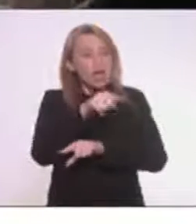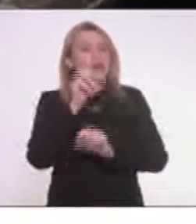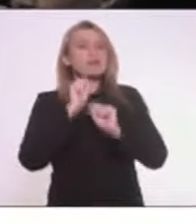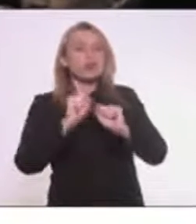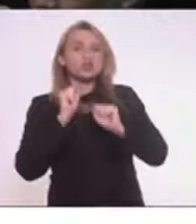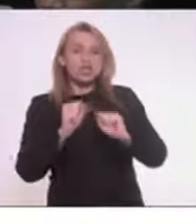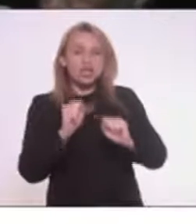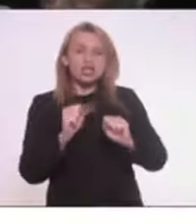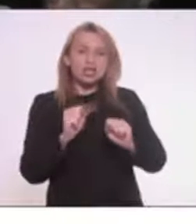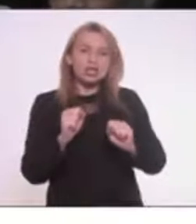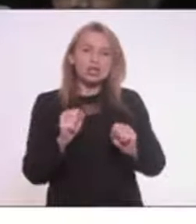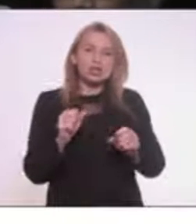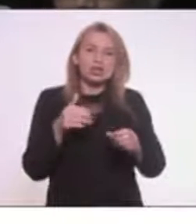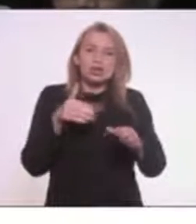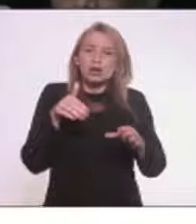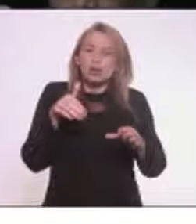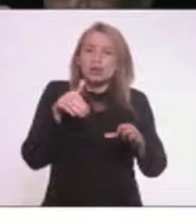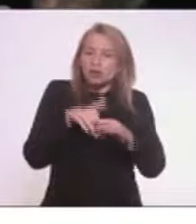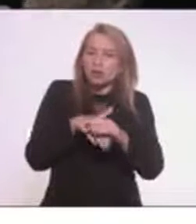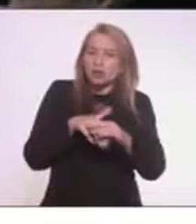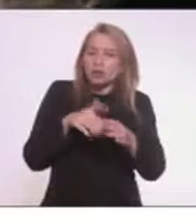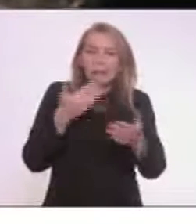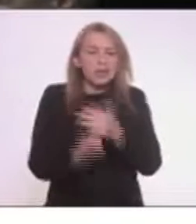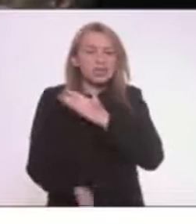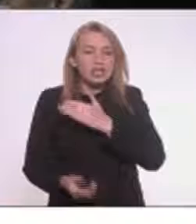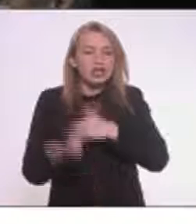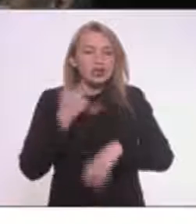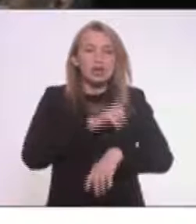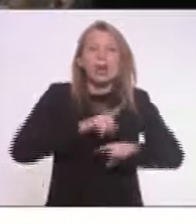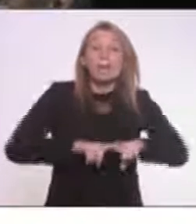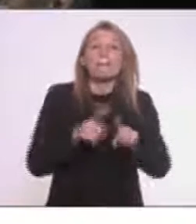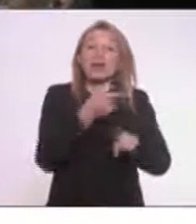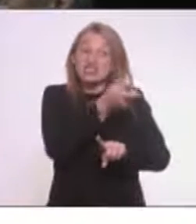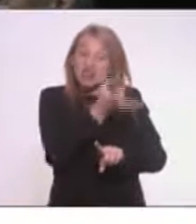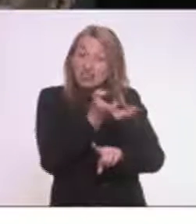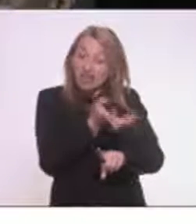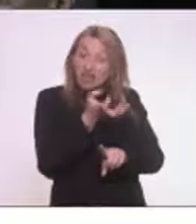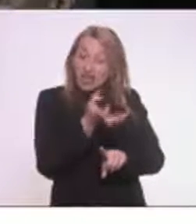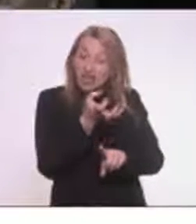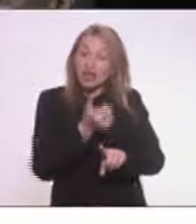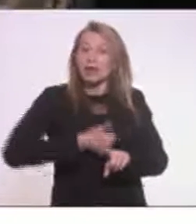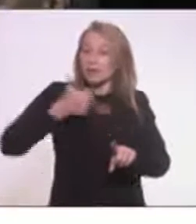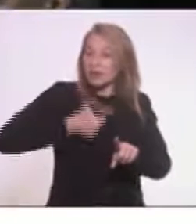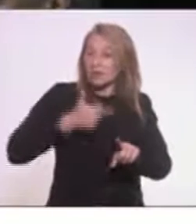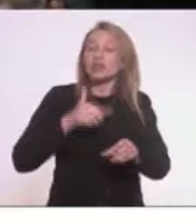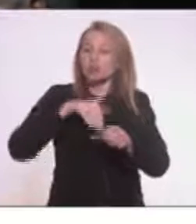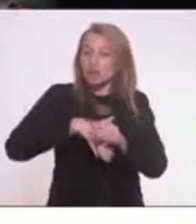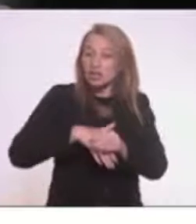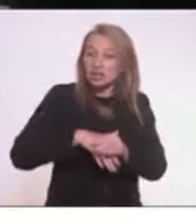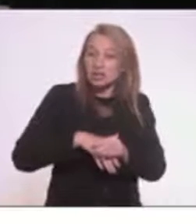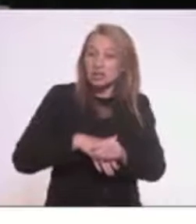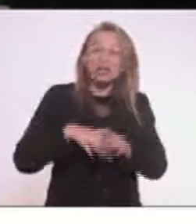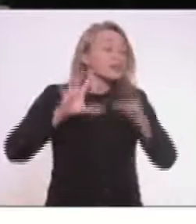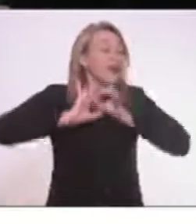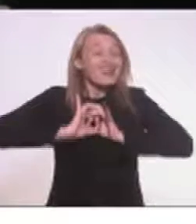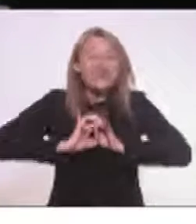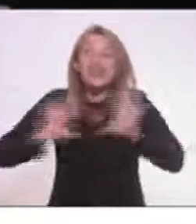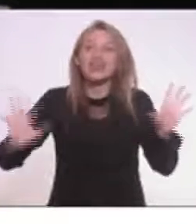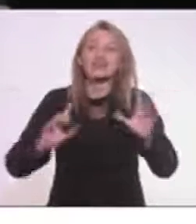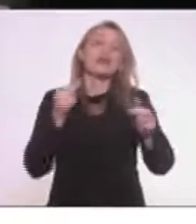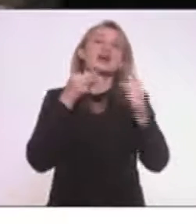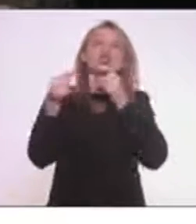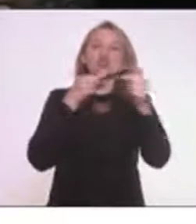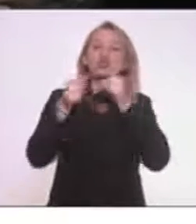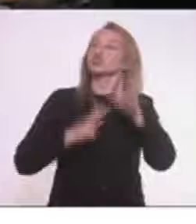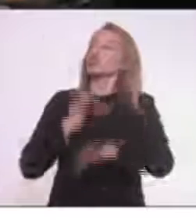ir para o voto, perdendo ou ganhando, pelo contrário, ele quer garantir a primeira votação e está aberto a discutir